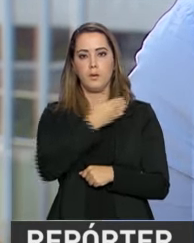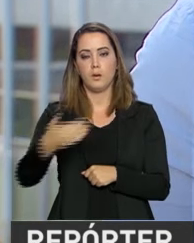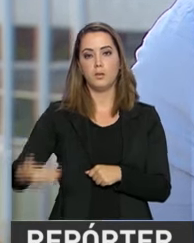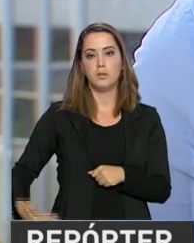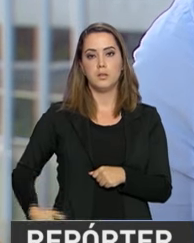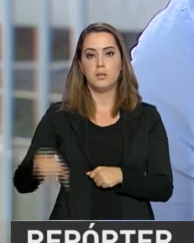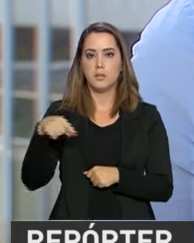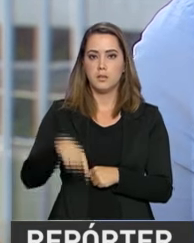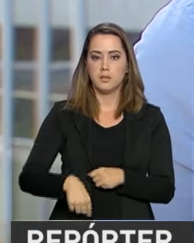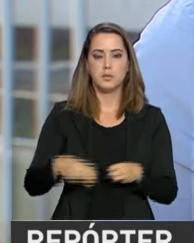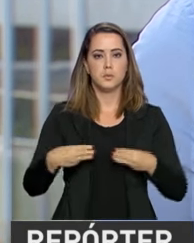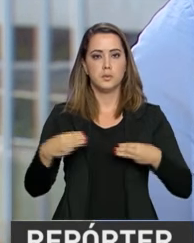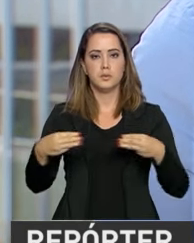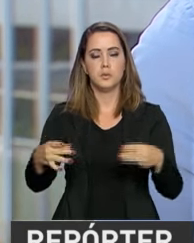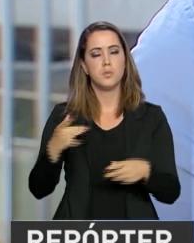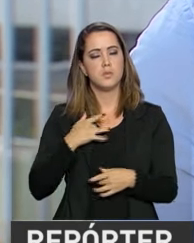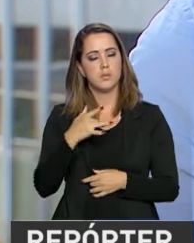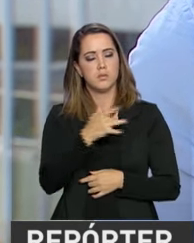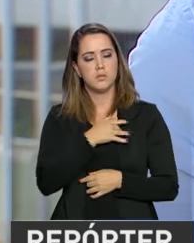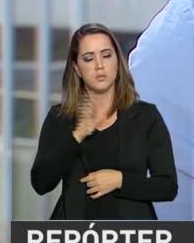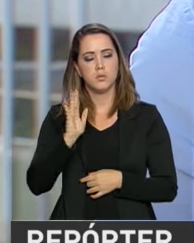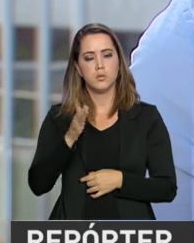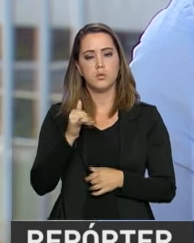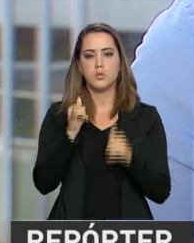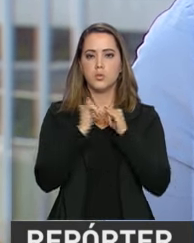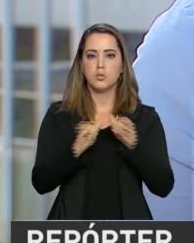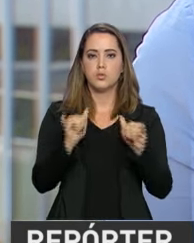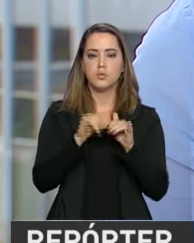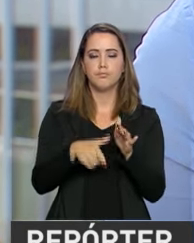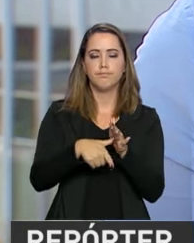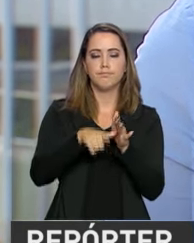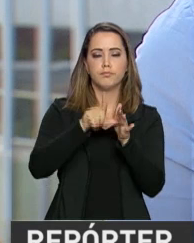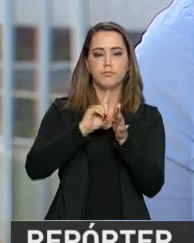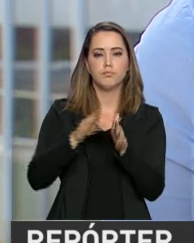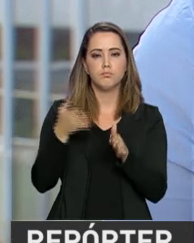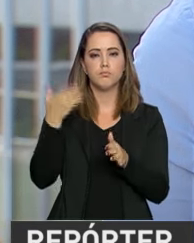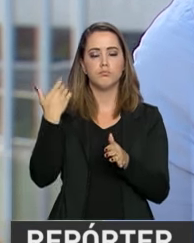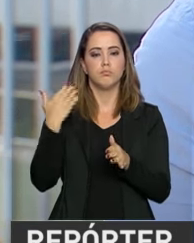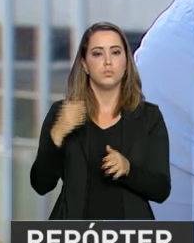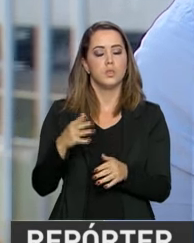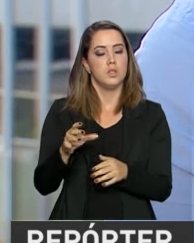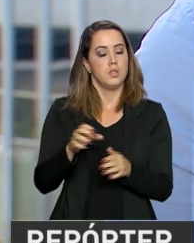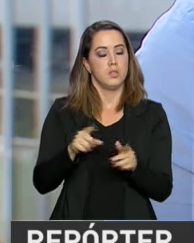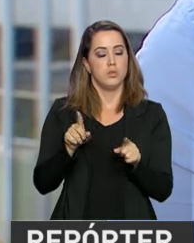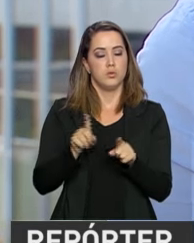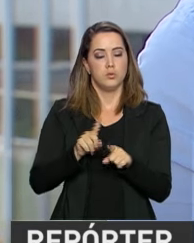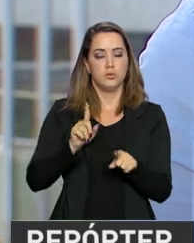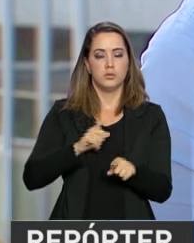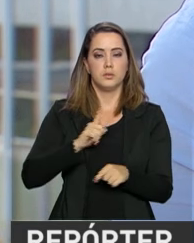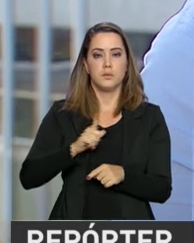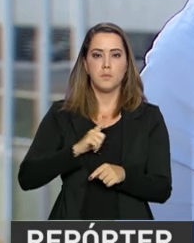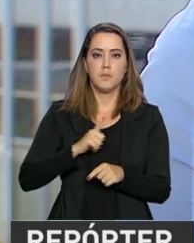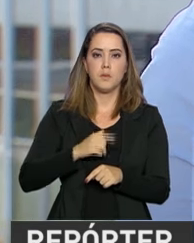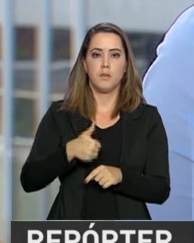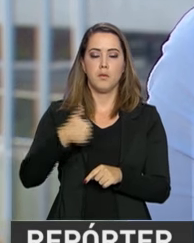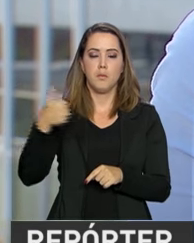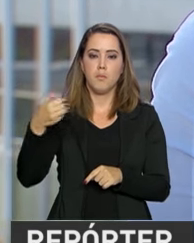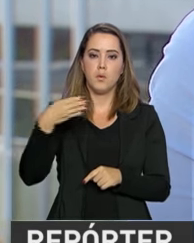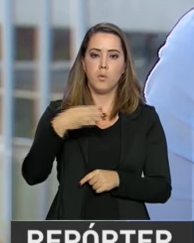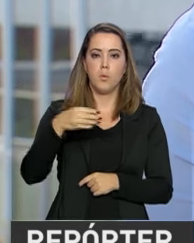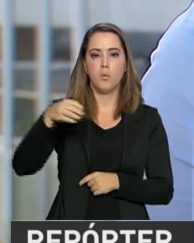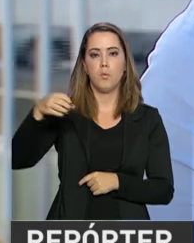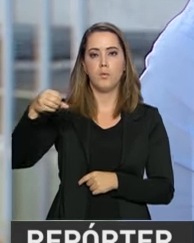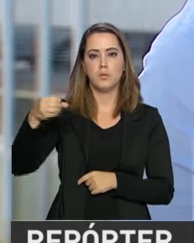da Saúde divulgou que desde outubro de 2015 já foram confirmados casos de